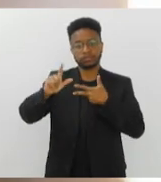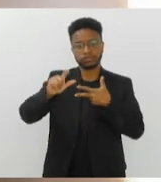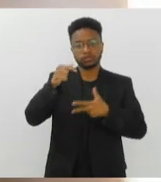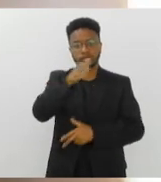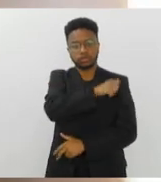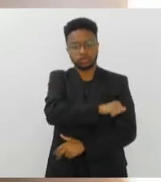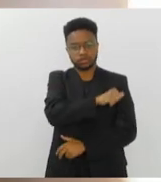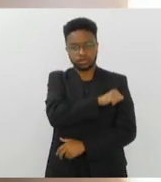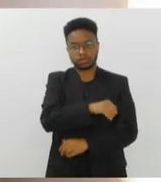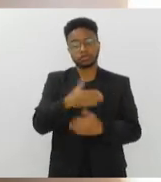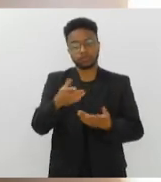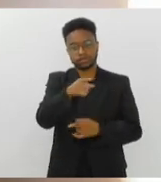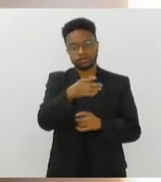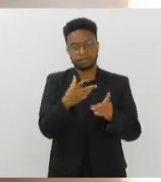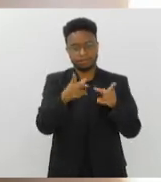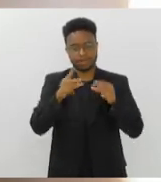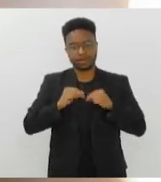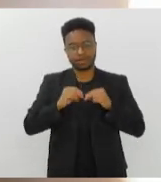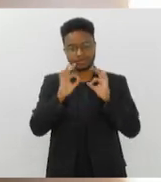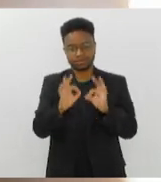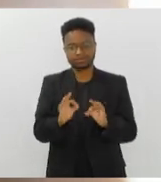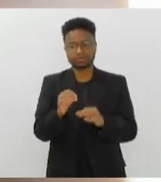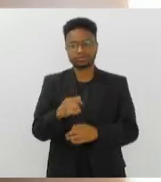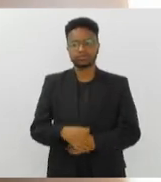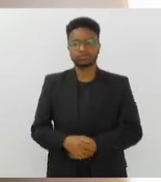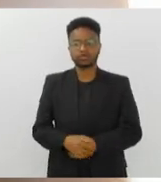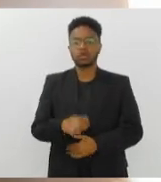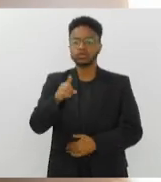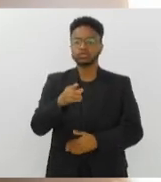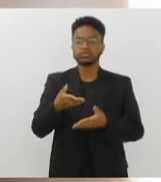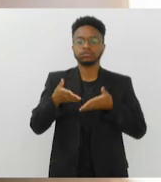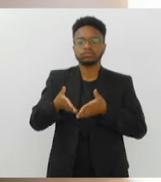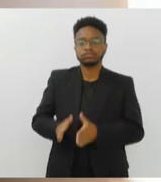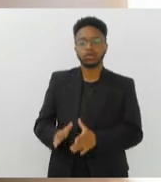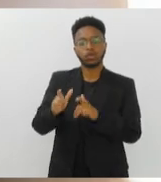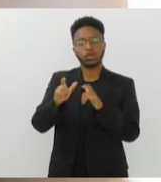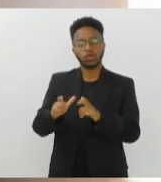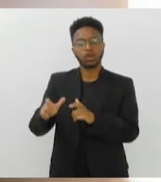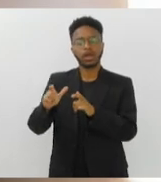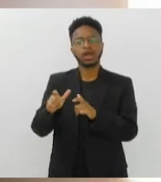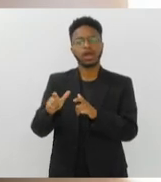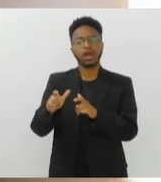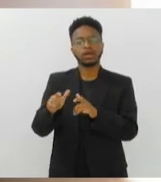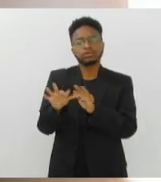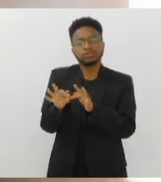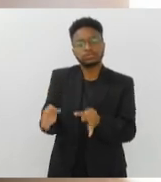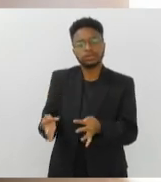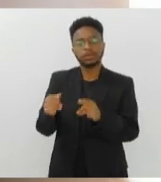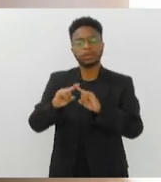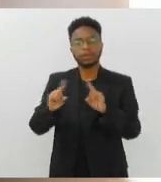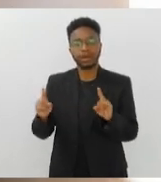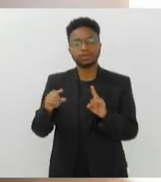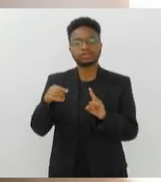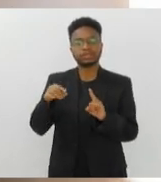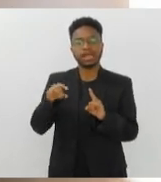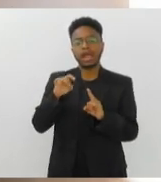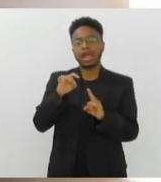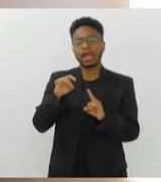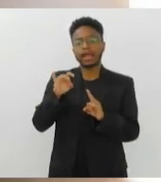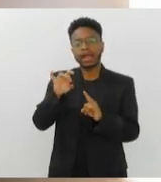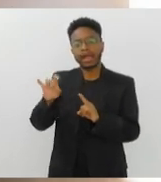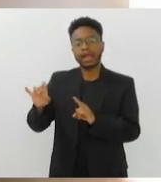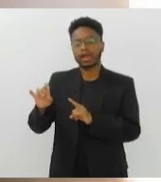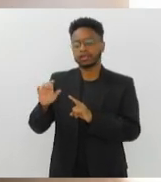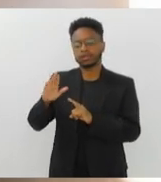Janeiro. Você merece. Sua origem humilde faz com que cada degrau que galga tenha um gosto especial de